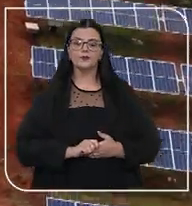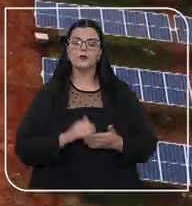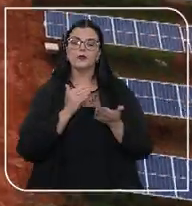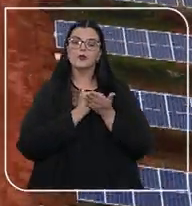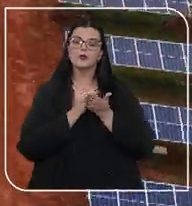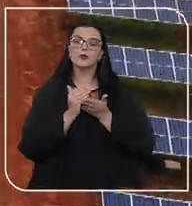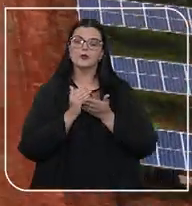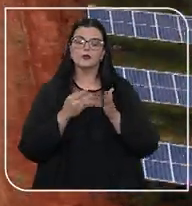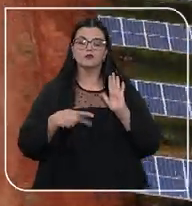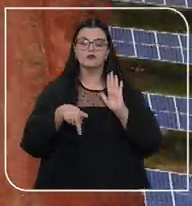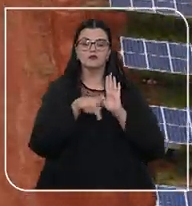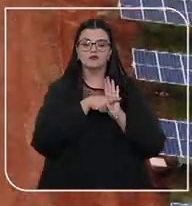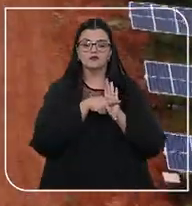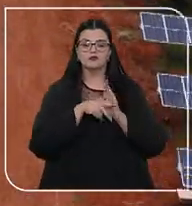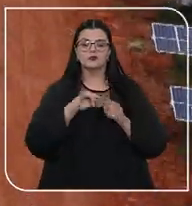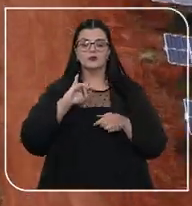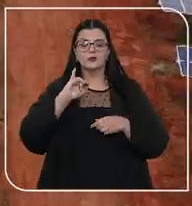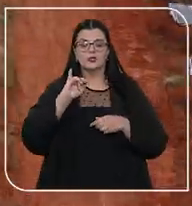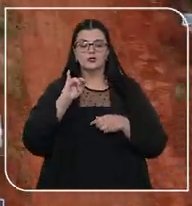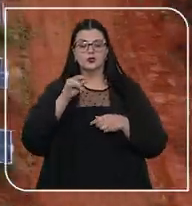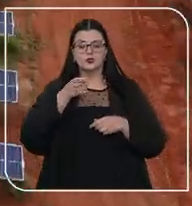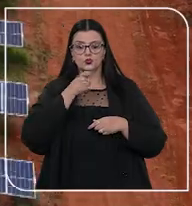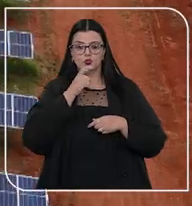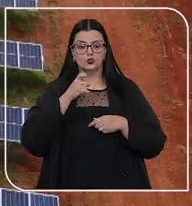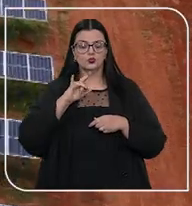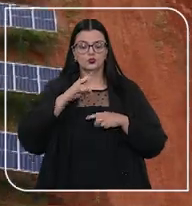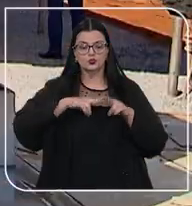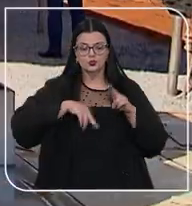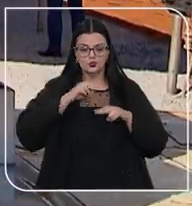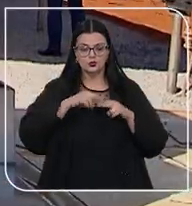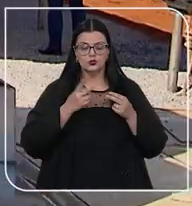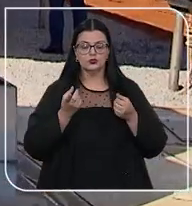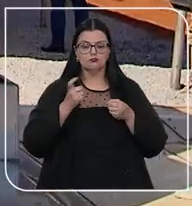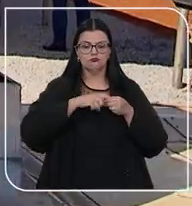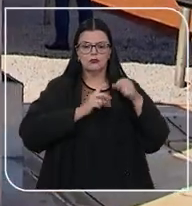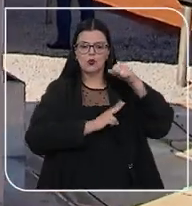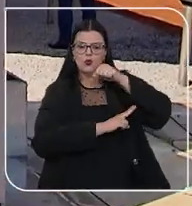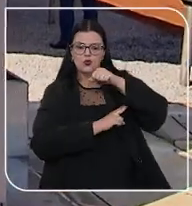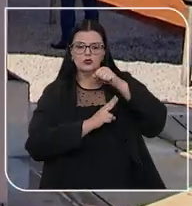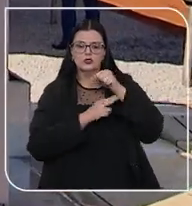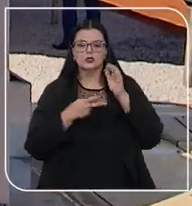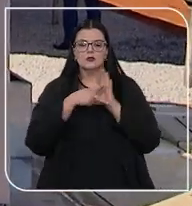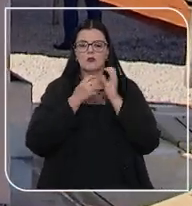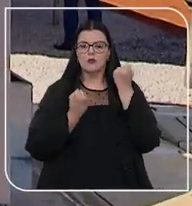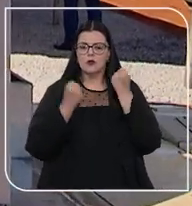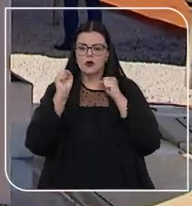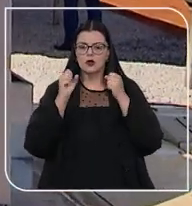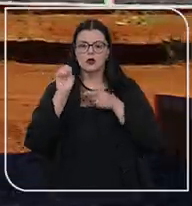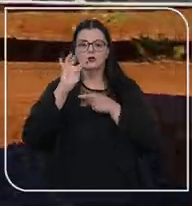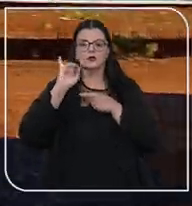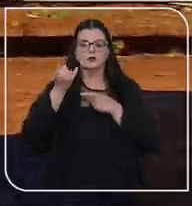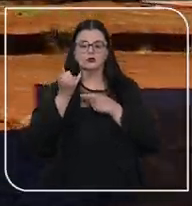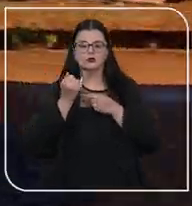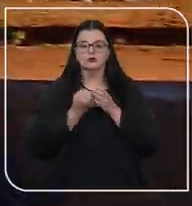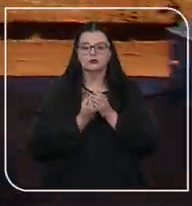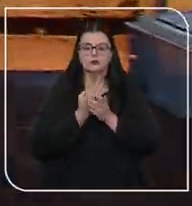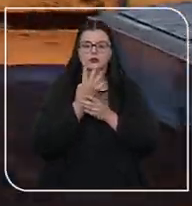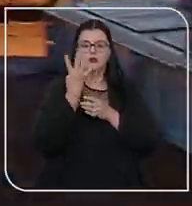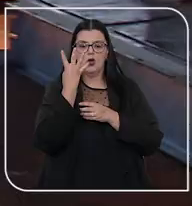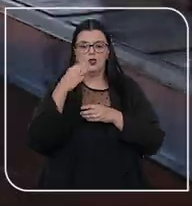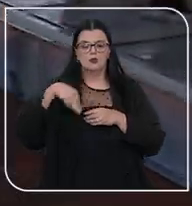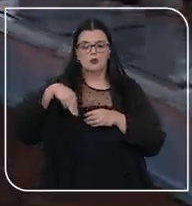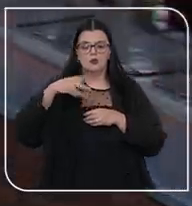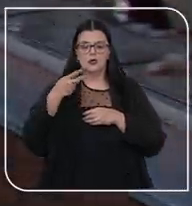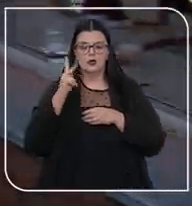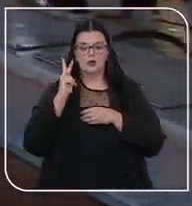que iniciou efetivamente a operar em junho de 2023, a usina fotovoltaica do STJ gerou mais de 4 mil